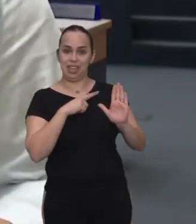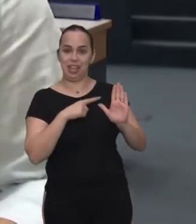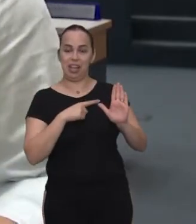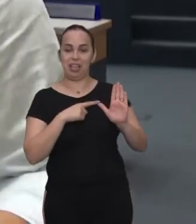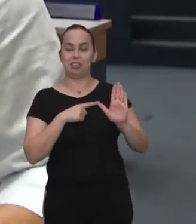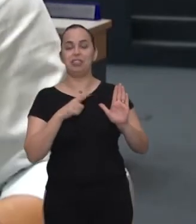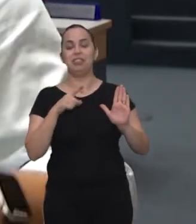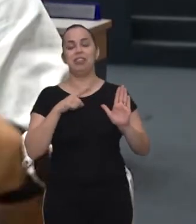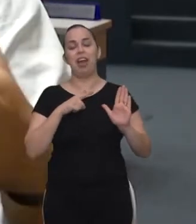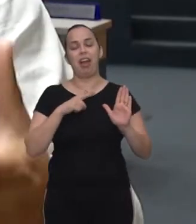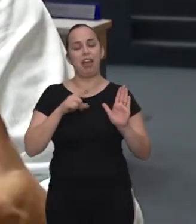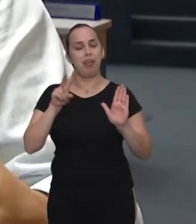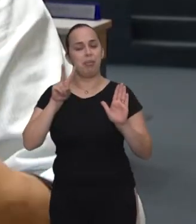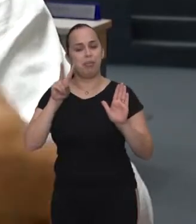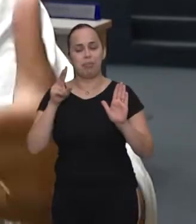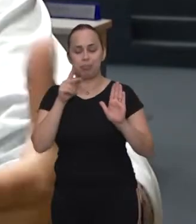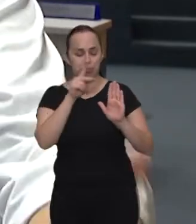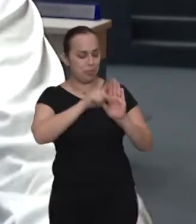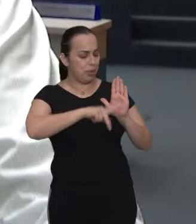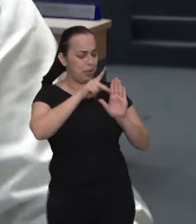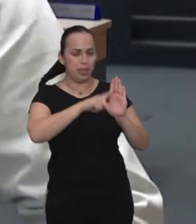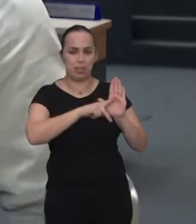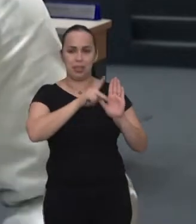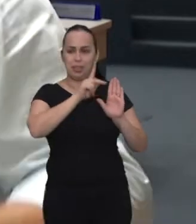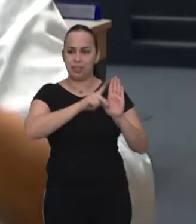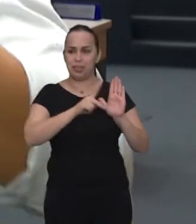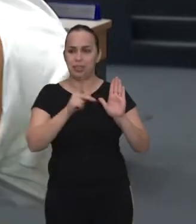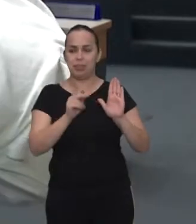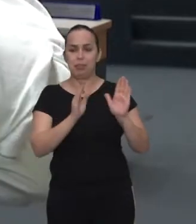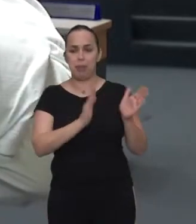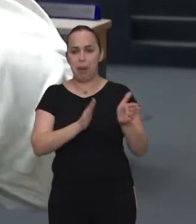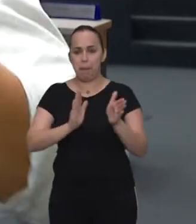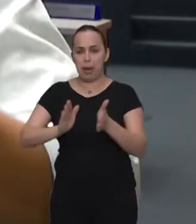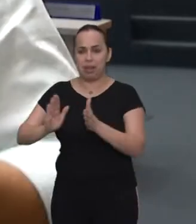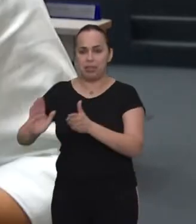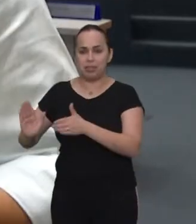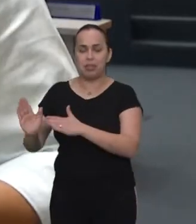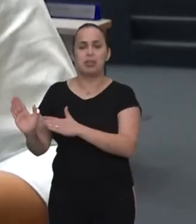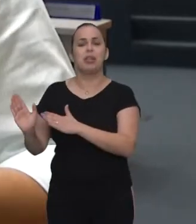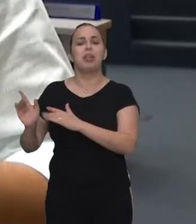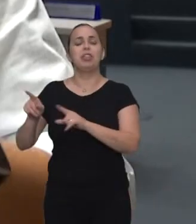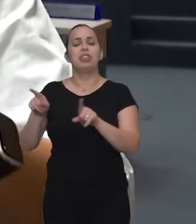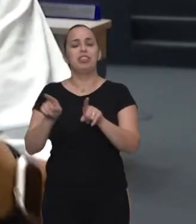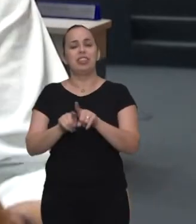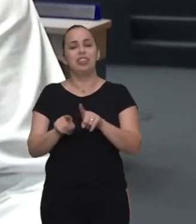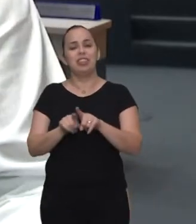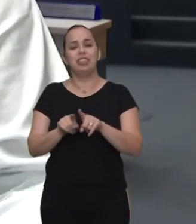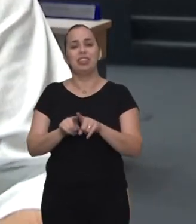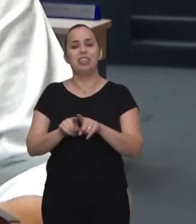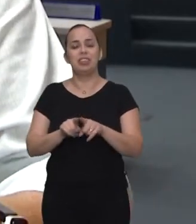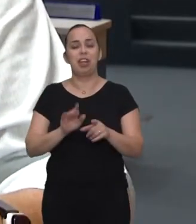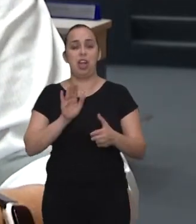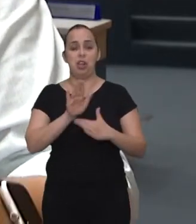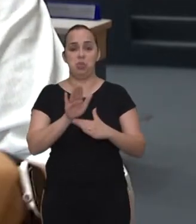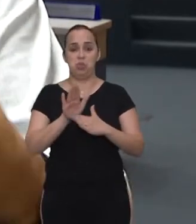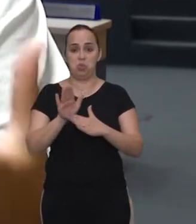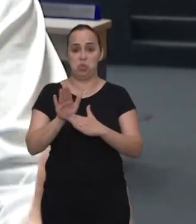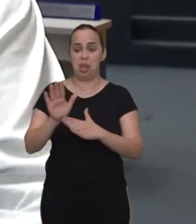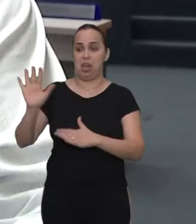tramitando na casa alguns projetos que estão sendo protocoladas né para poder tá levando